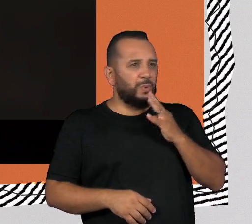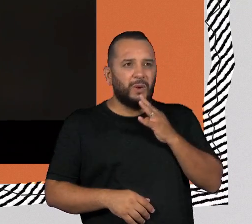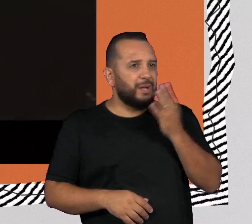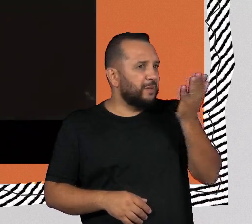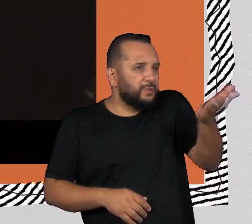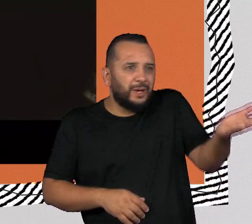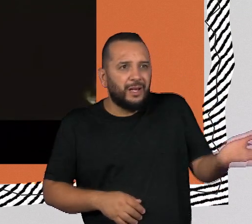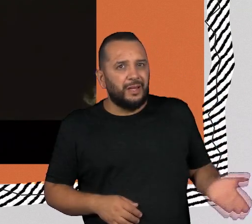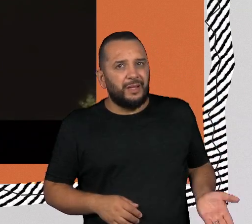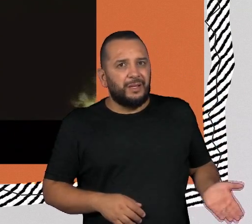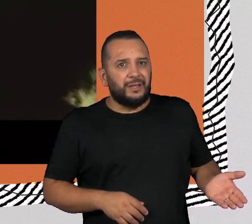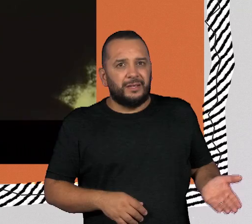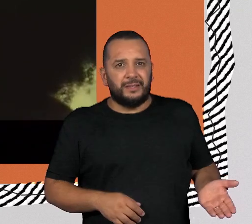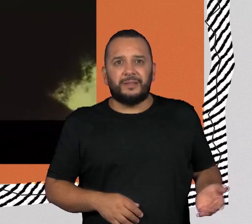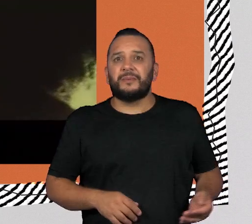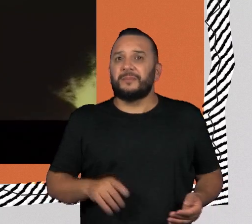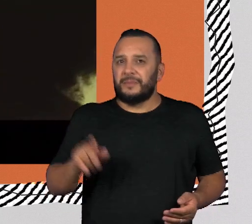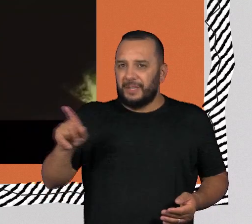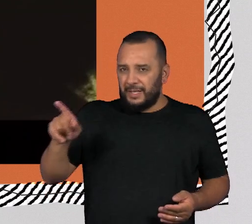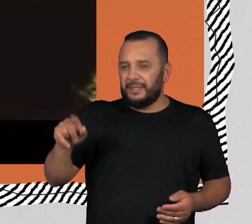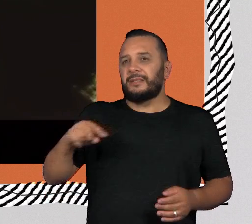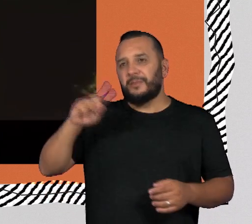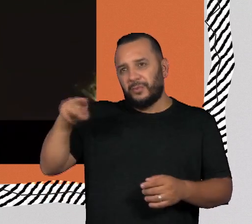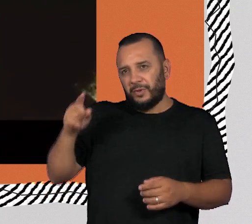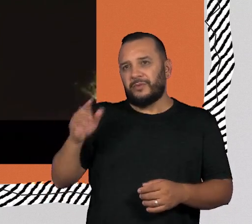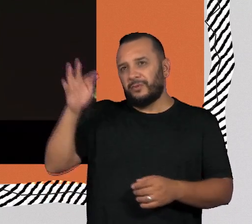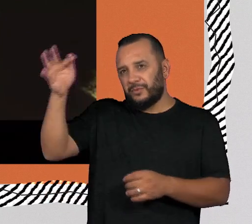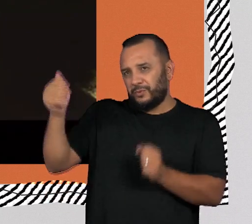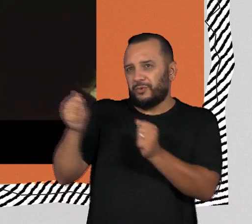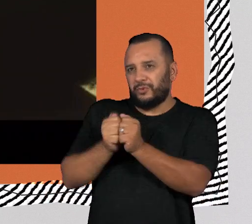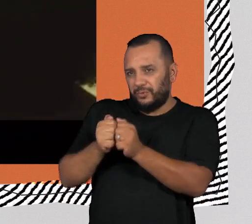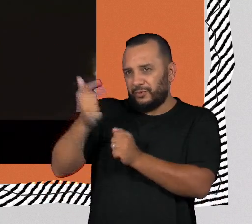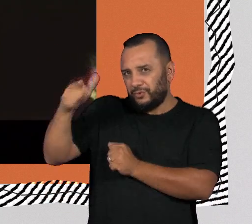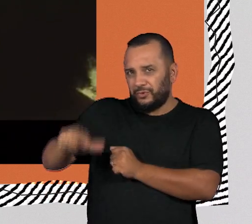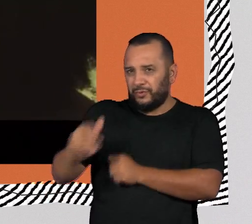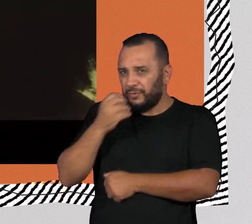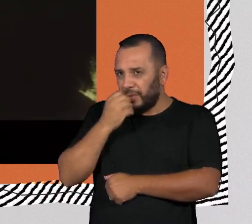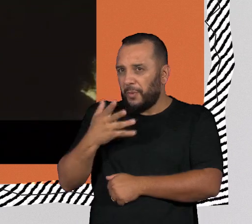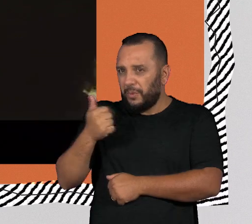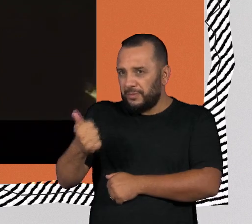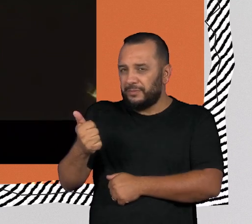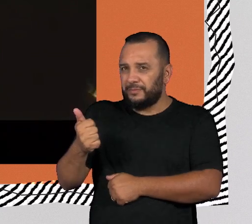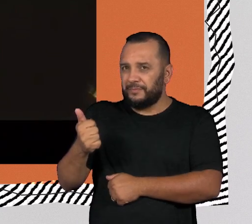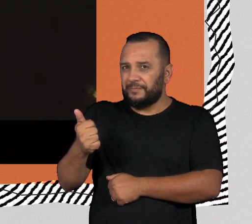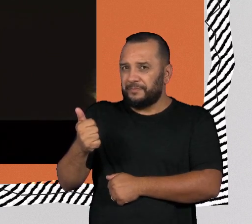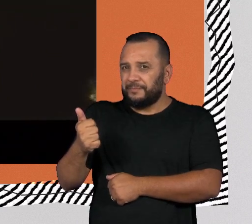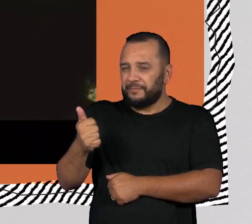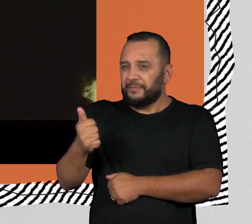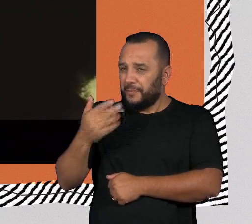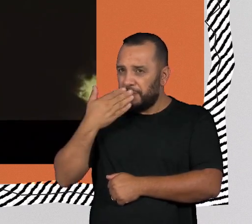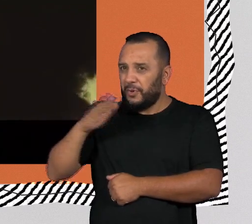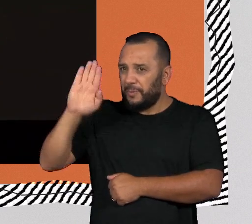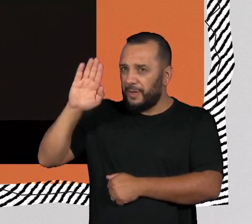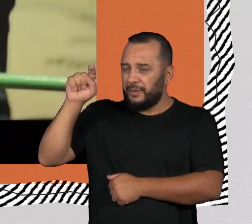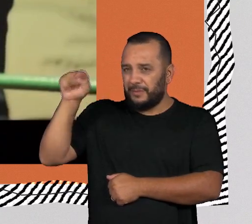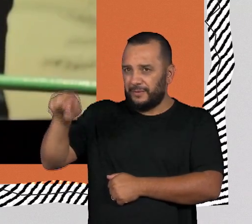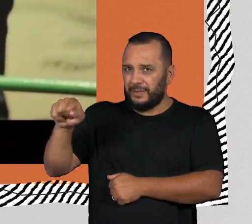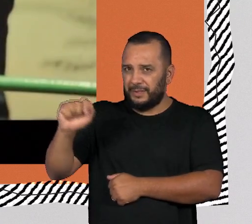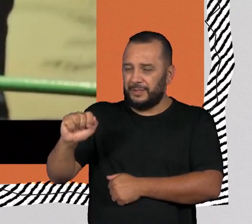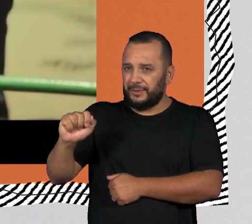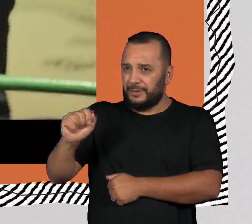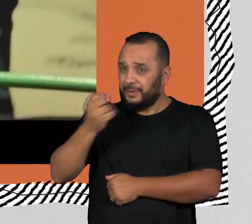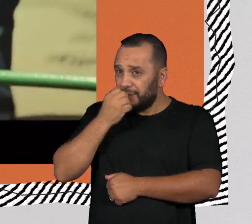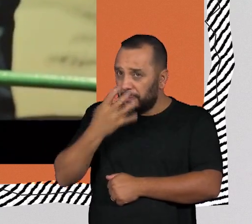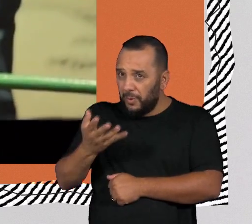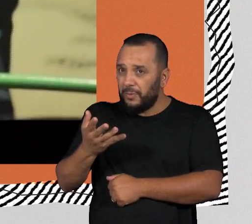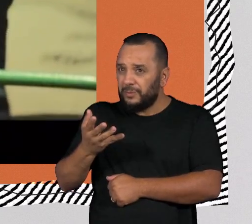ela. Em breve a gente vai estar juntos de novo. Tá bom? Eu prometo. Tá